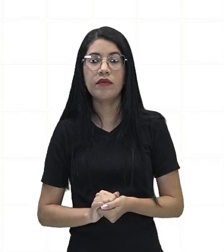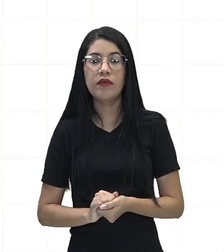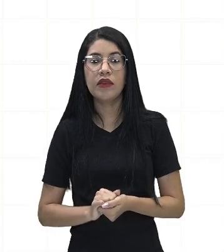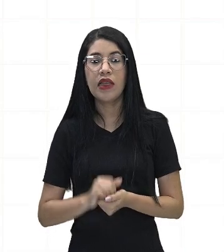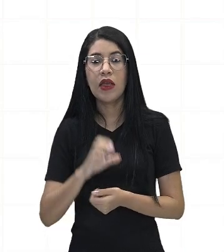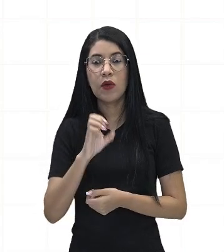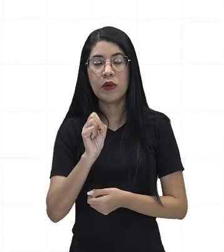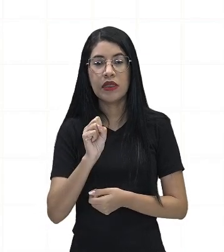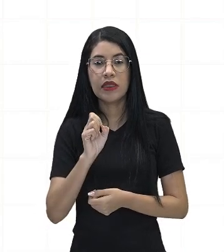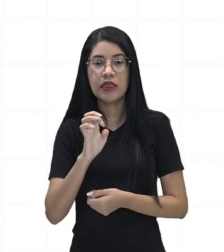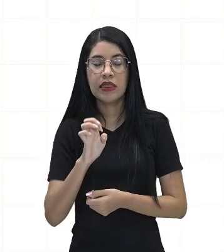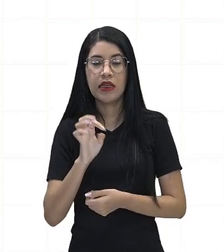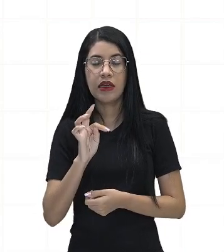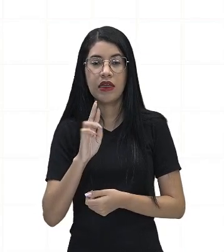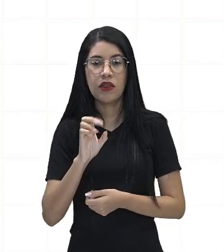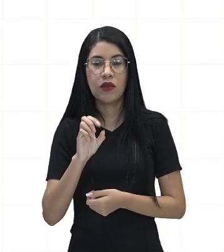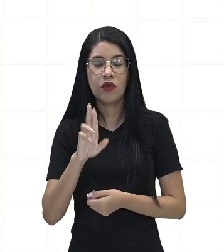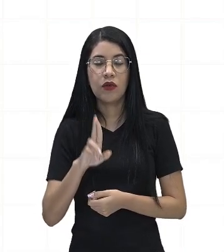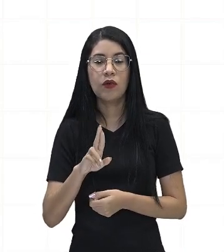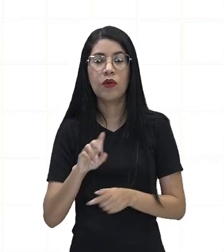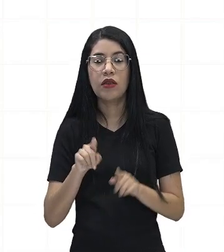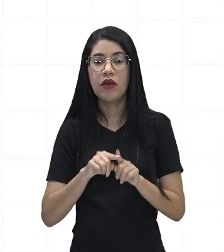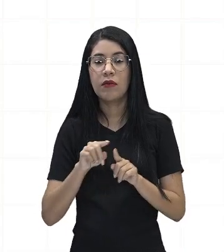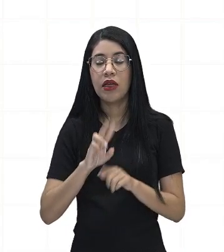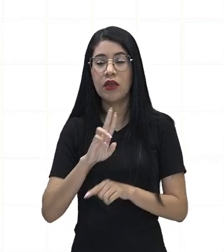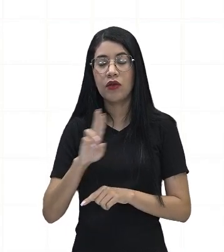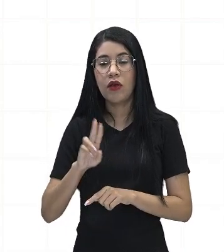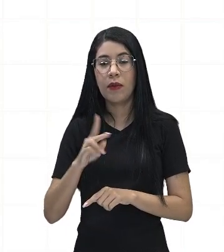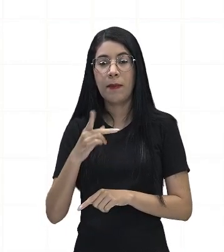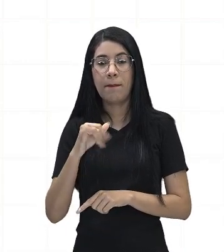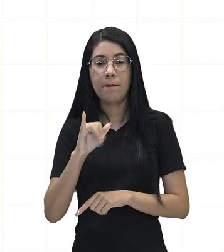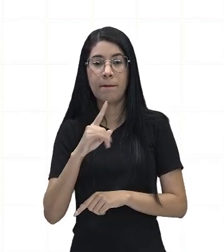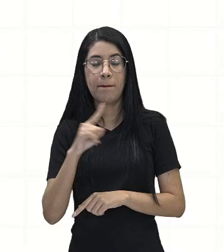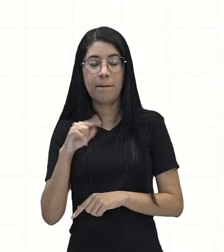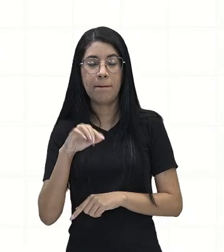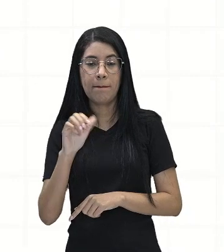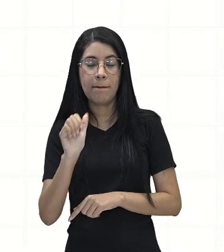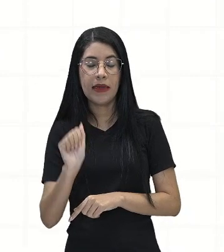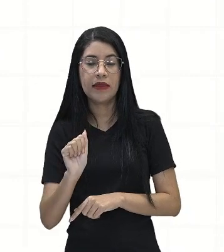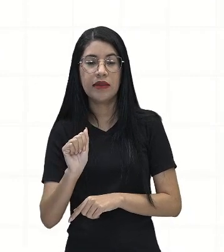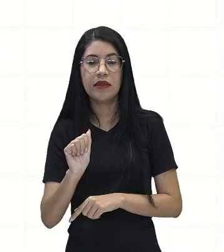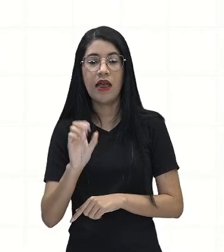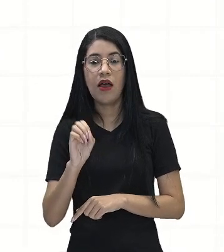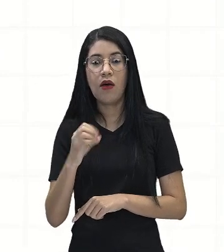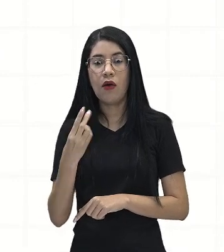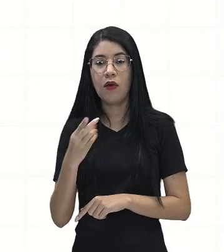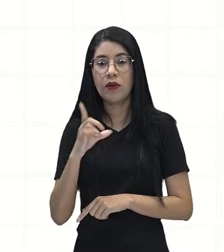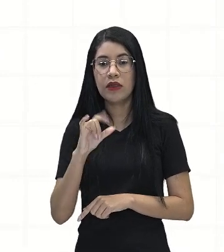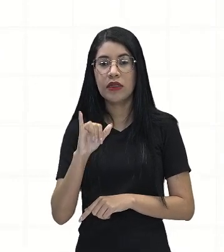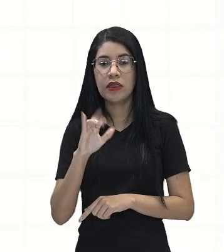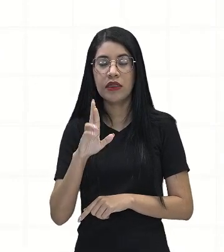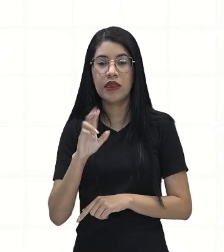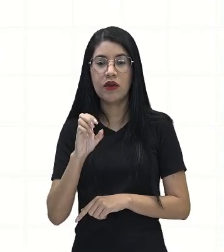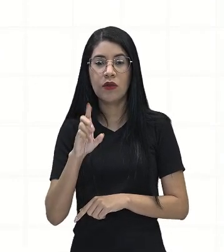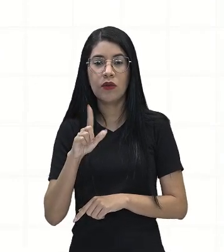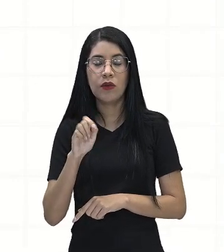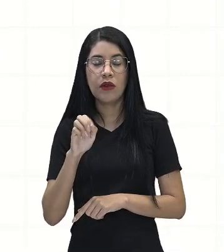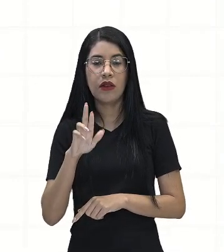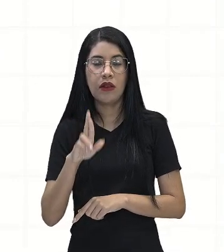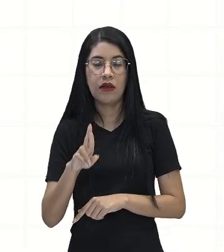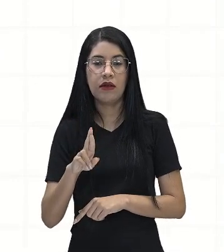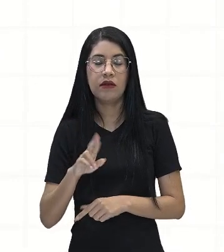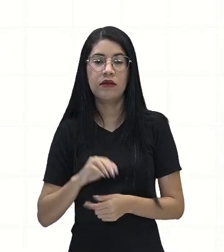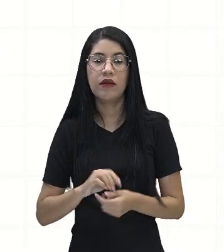gráfico de setor? Ele recebe o nome de gráfico circular ou gráfico de